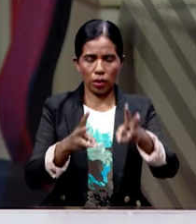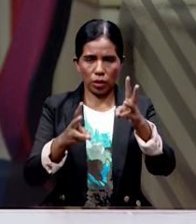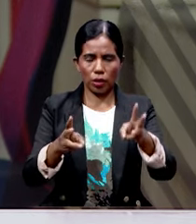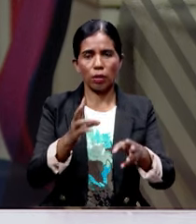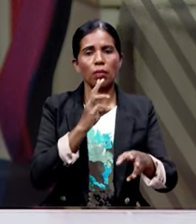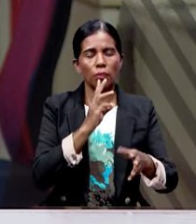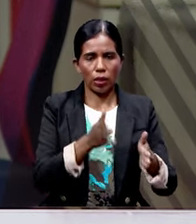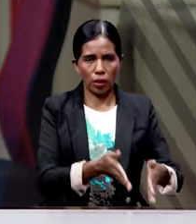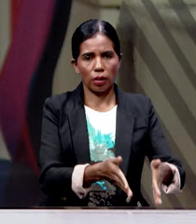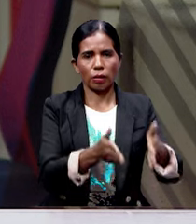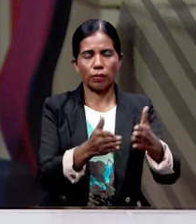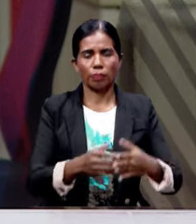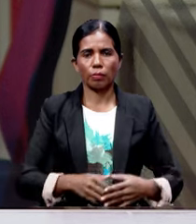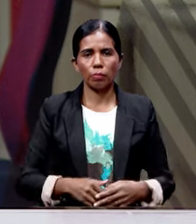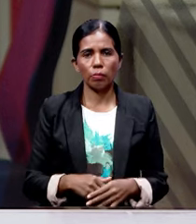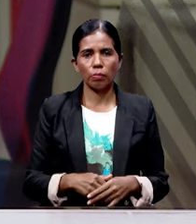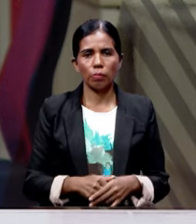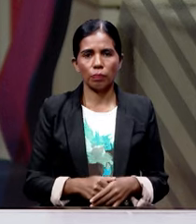Valeta.